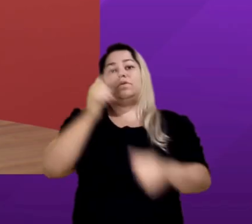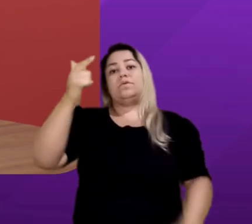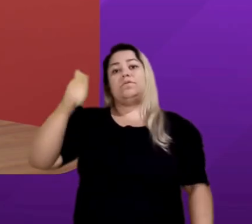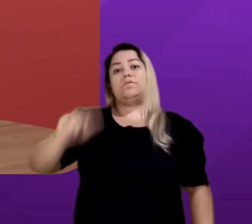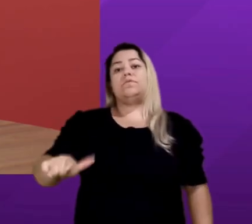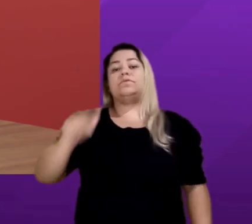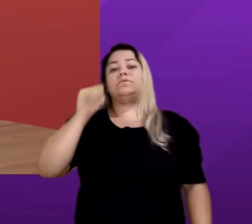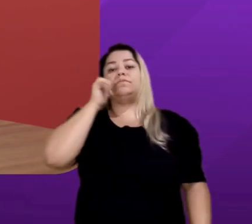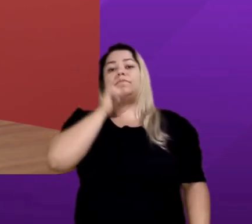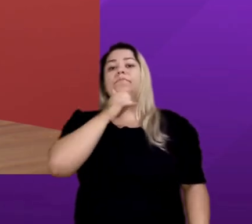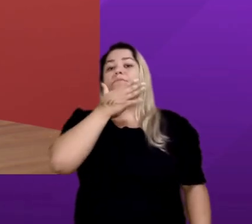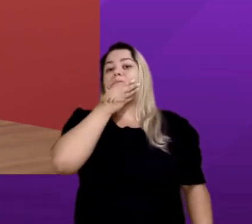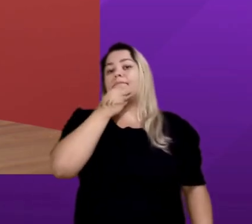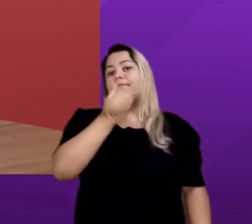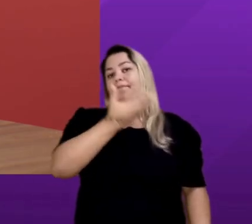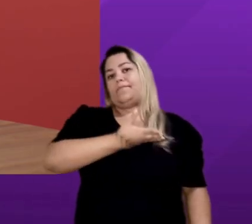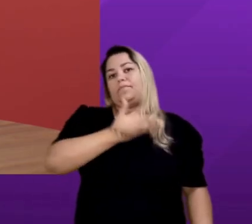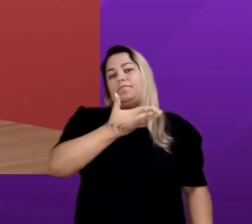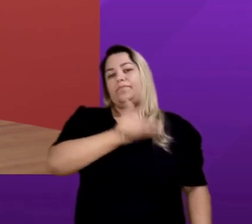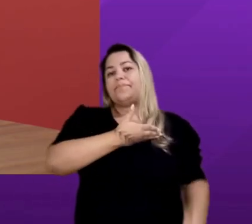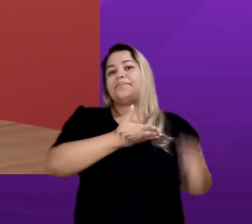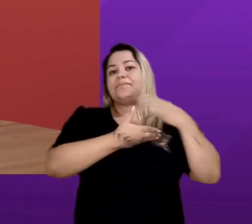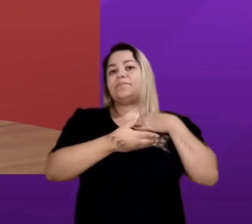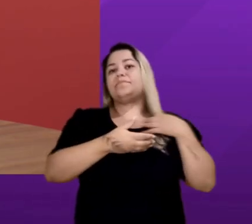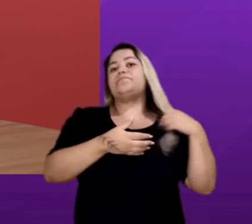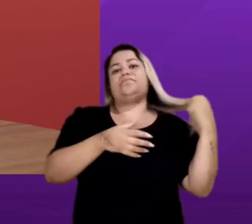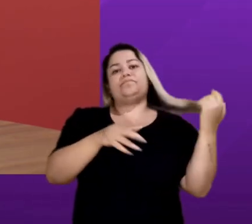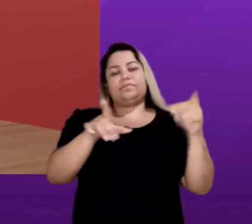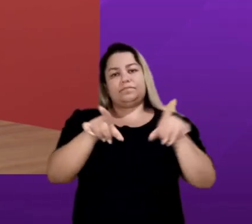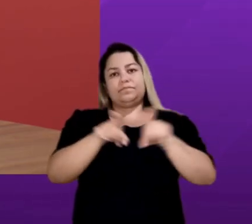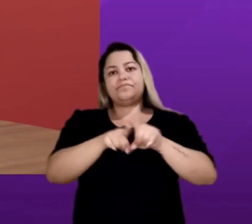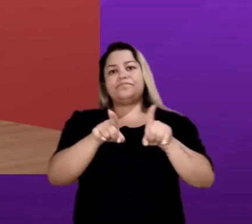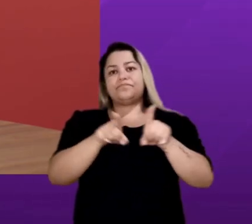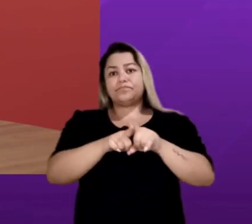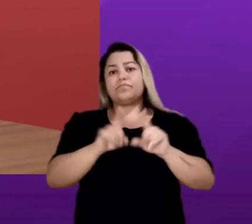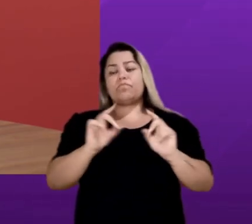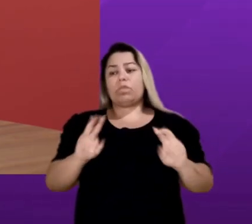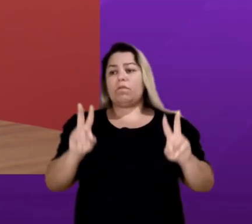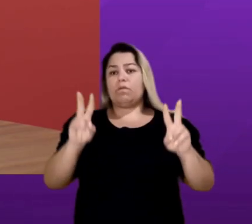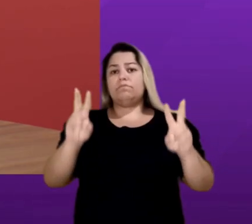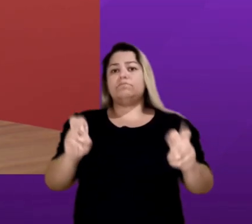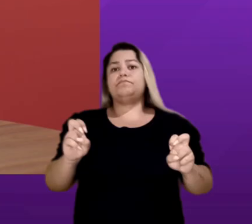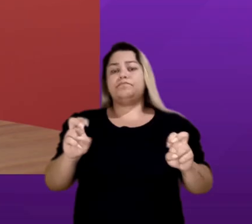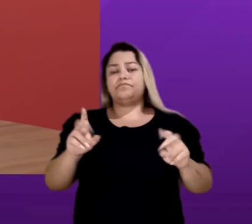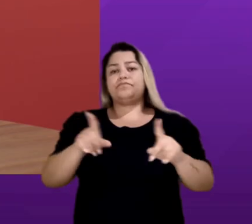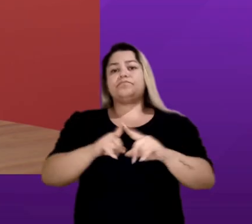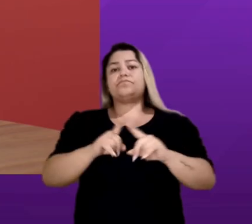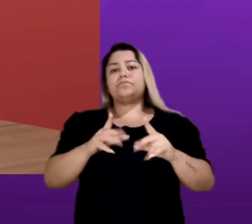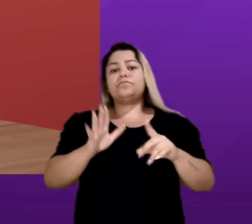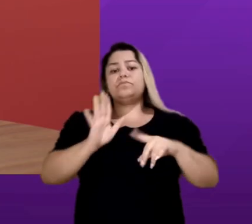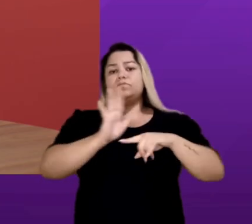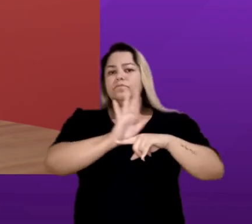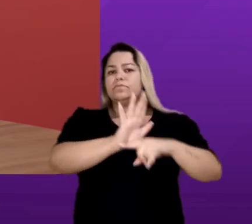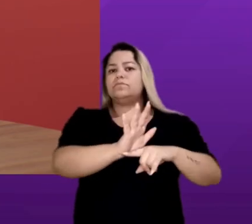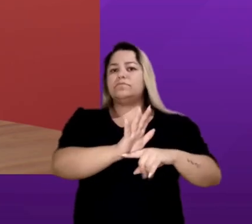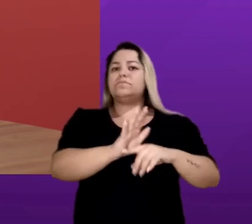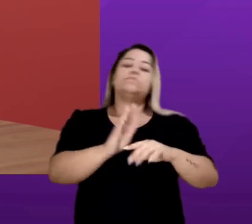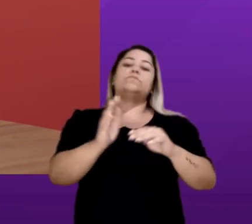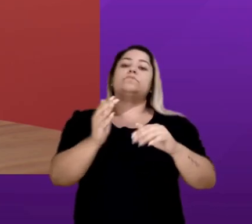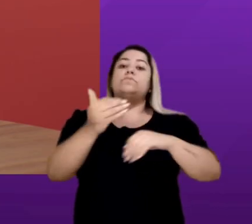companheiras e companheiros que também são sensíveis a essas questões, poder estar dividindo,